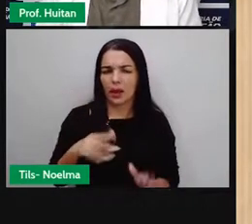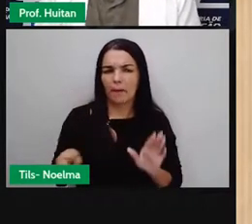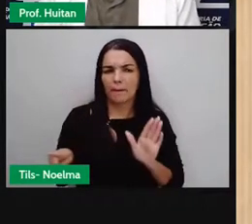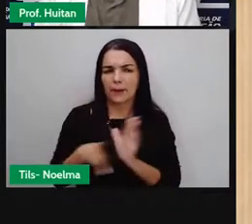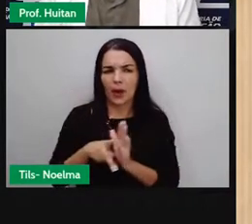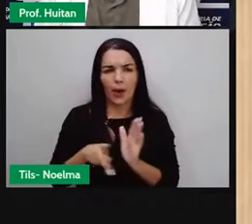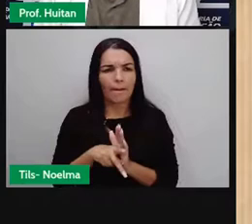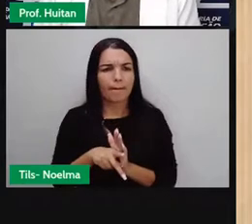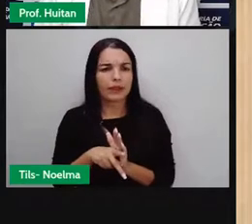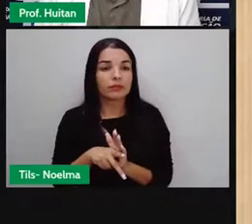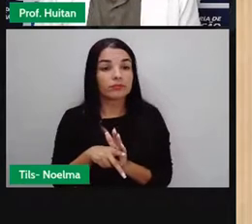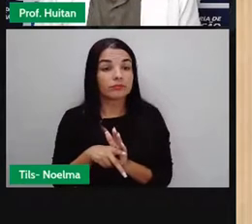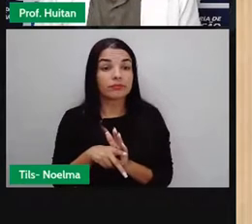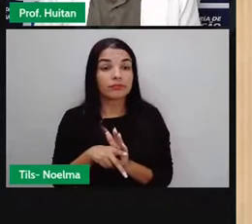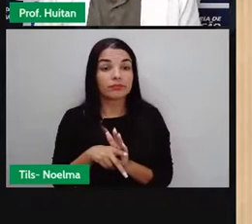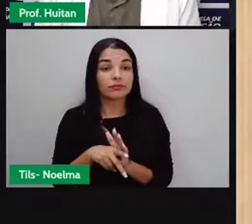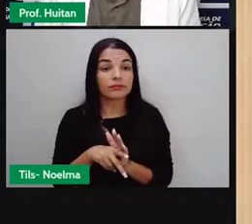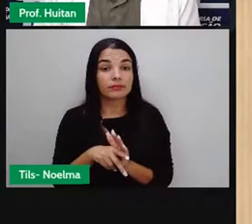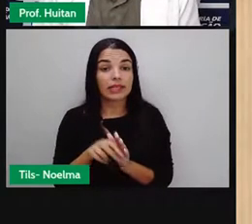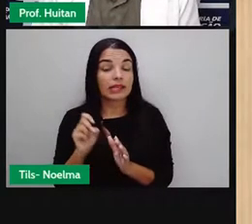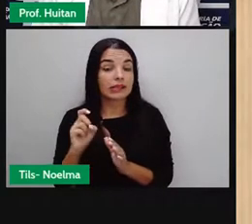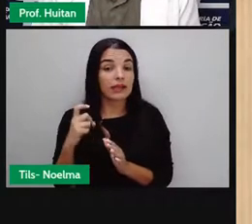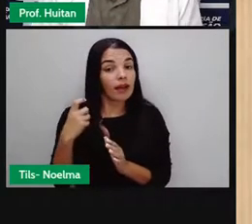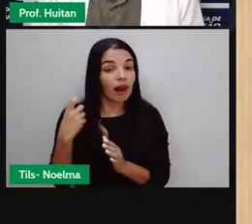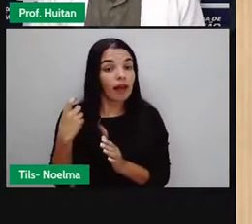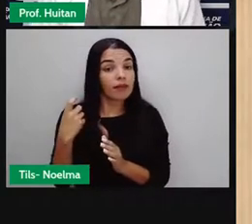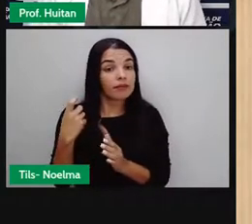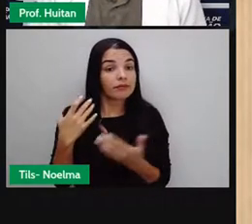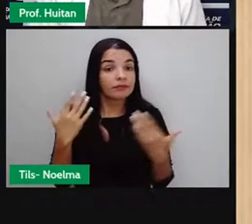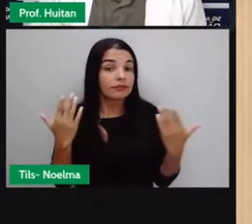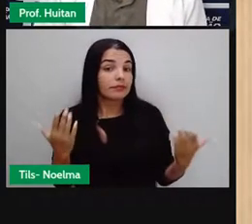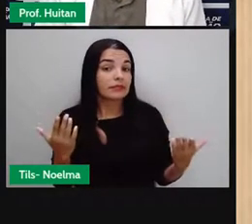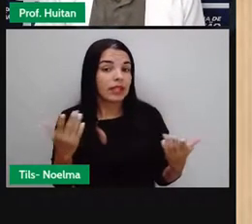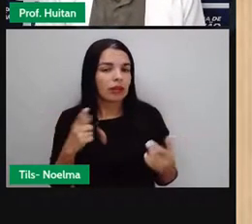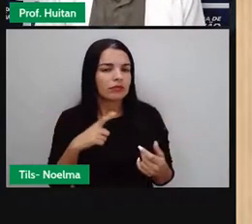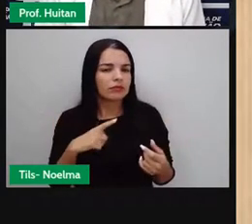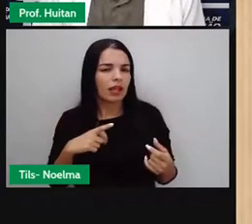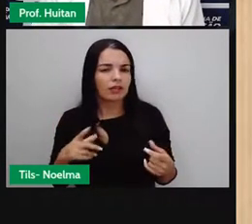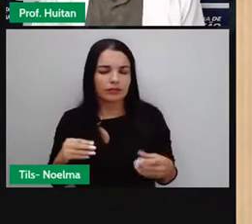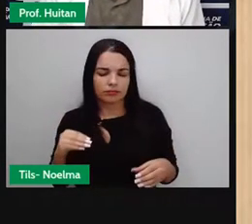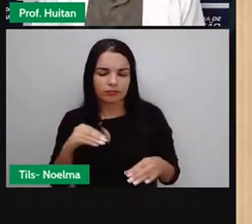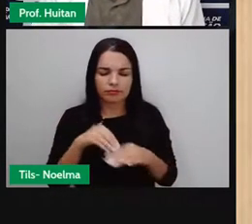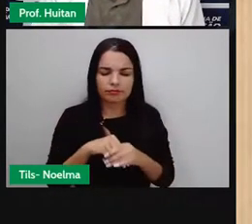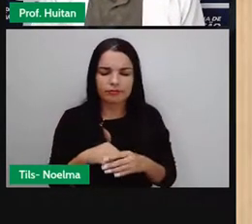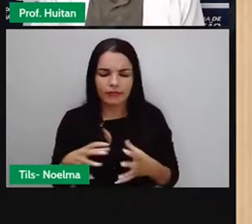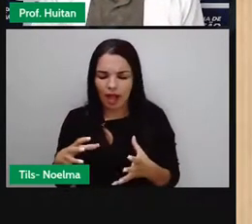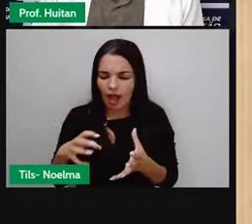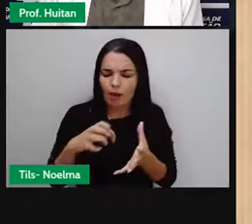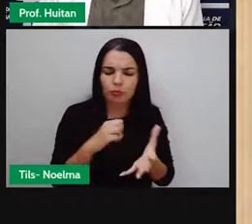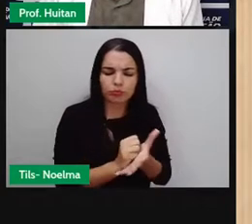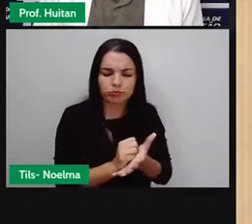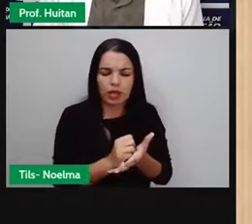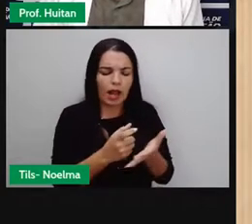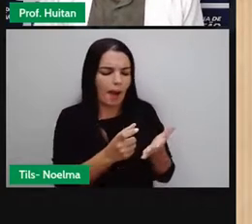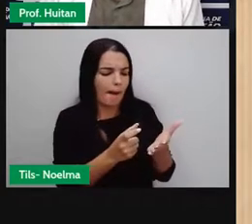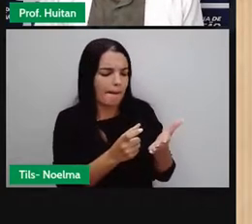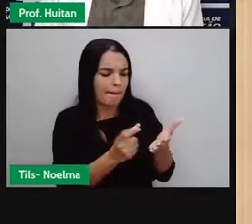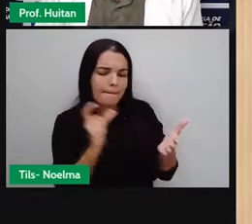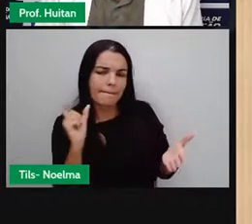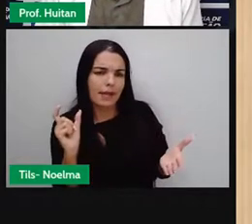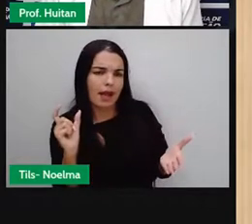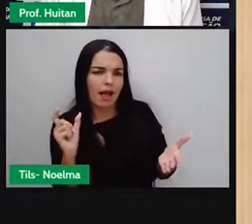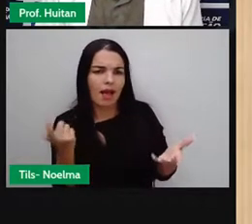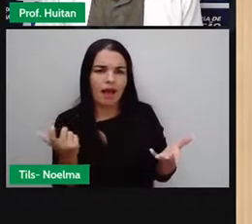utilizam de tudo isso, do texto, dos livros, das palavras? Será que eles